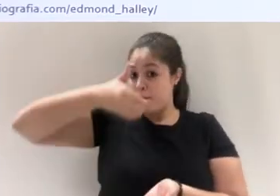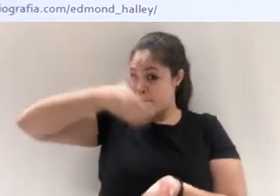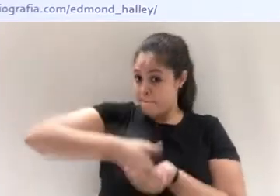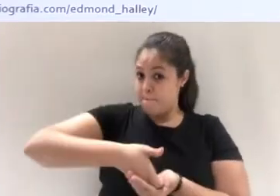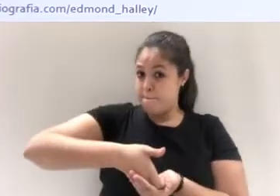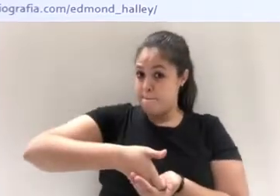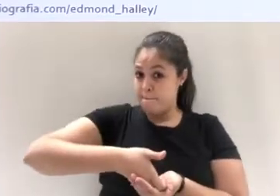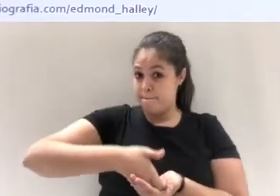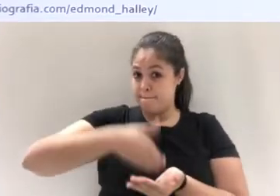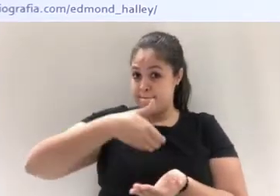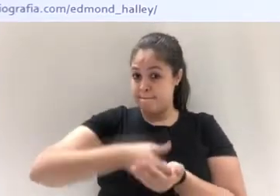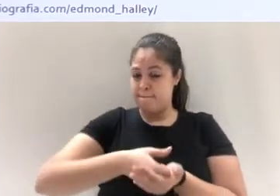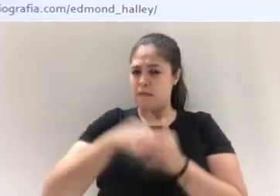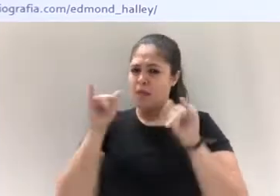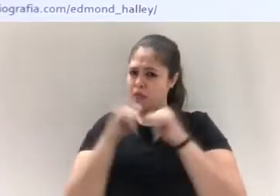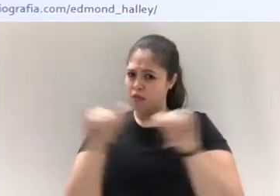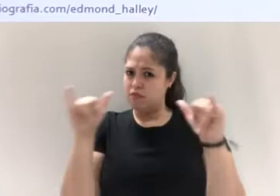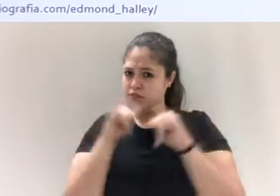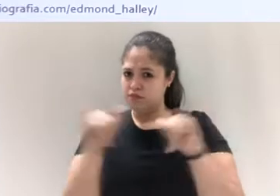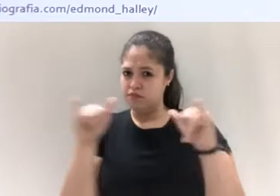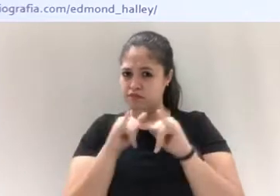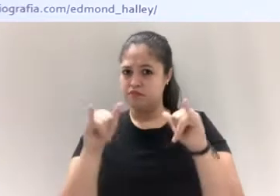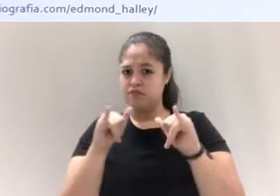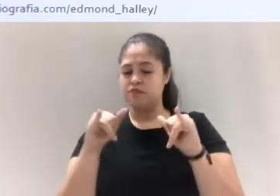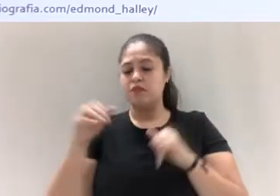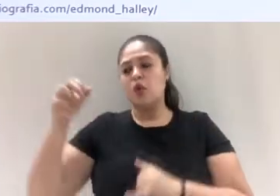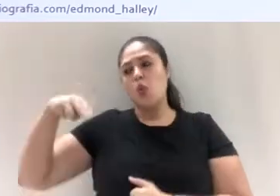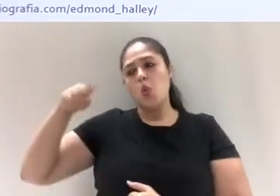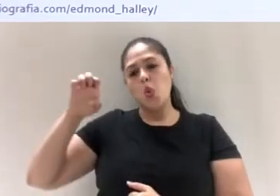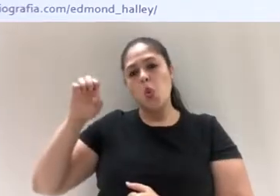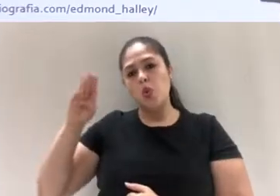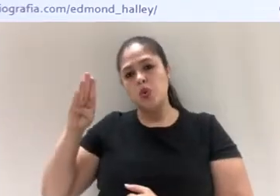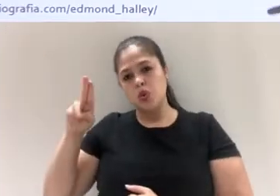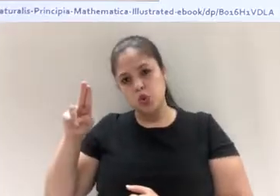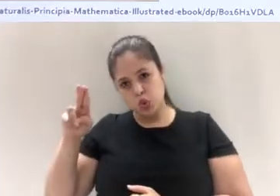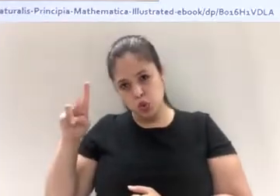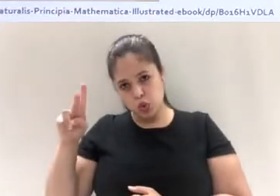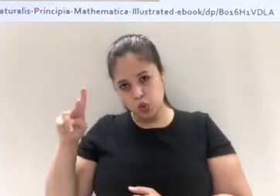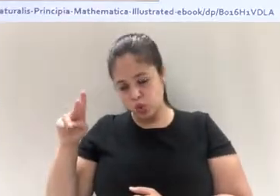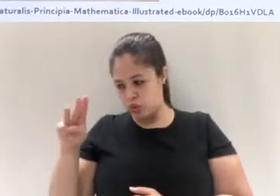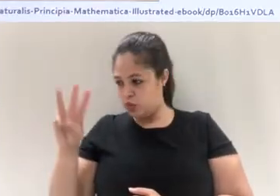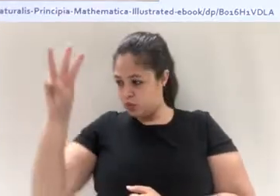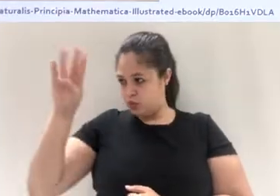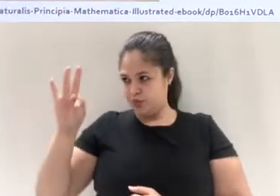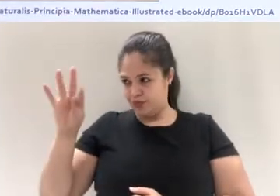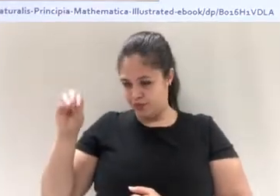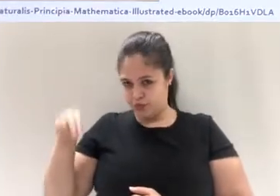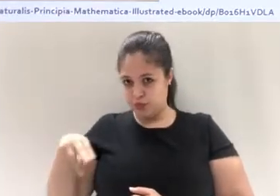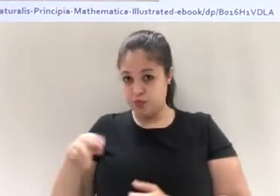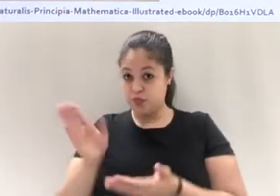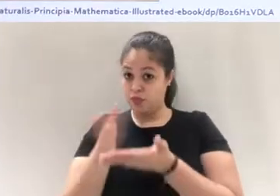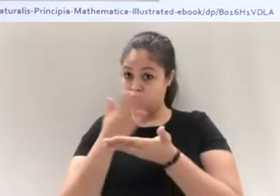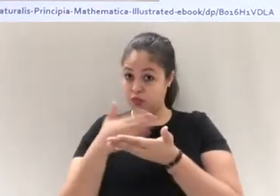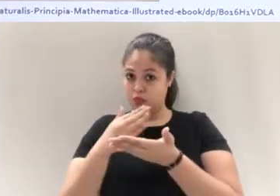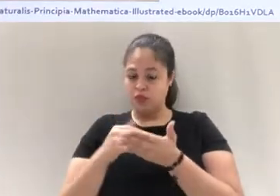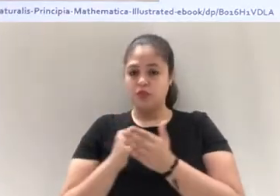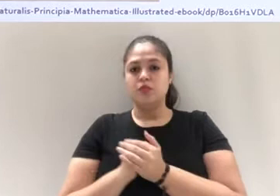bancou a publicação de Newton e Newton publicava o seu